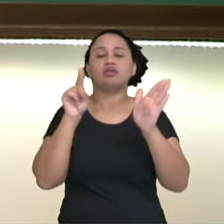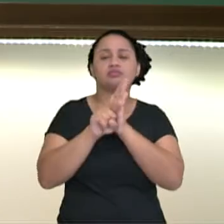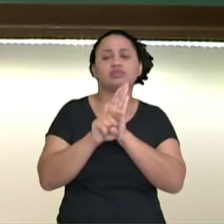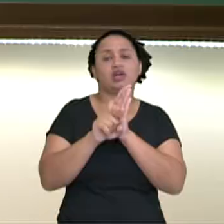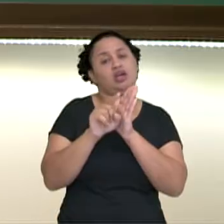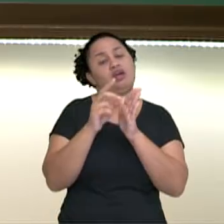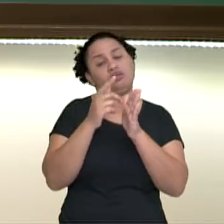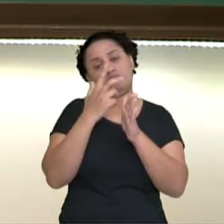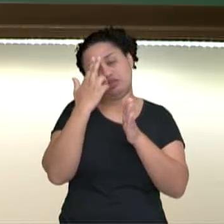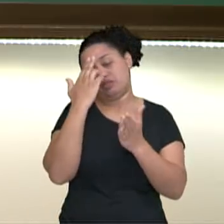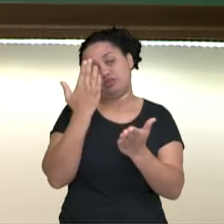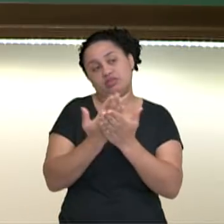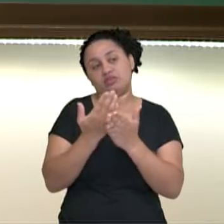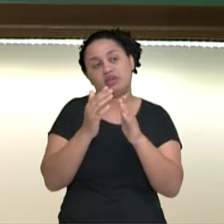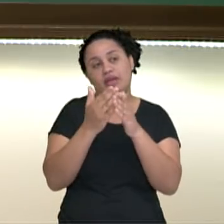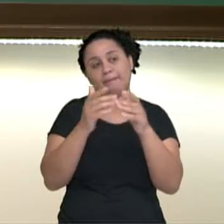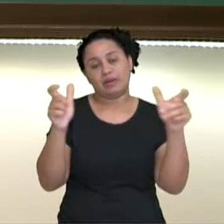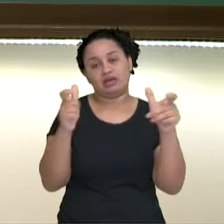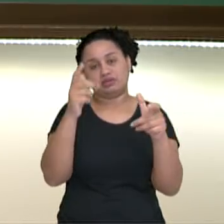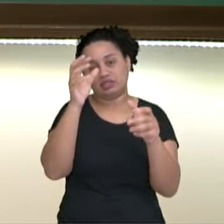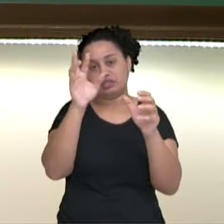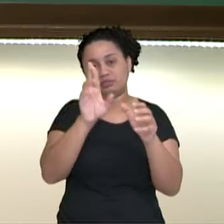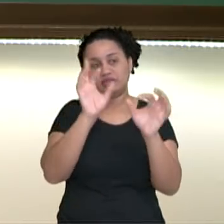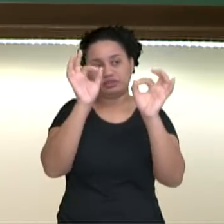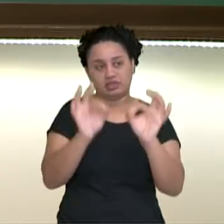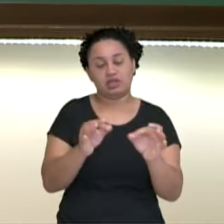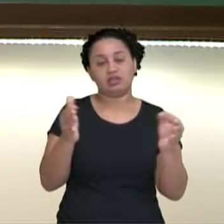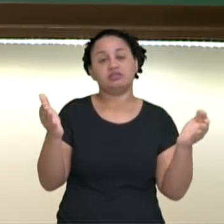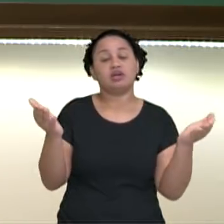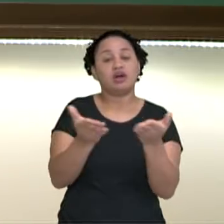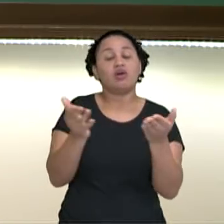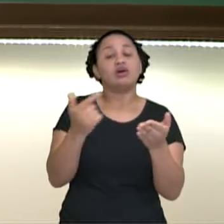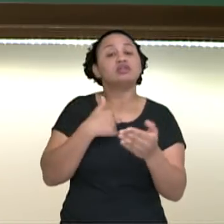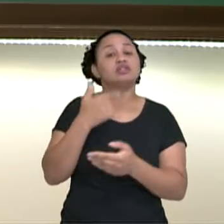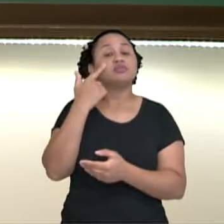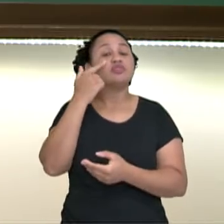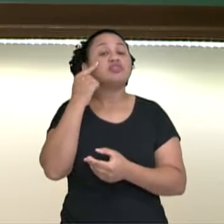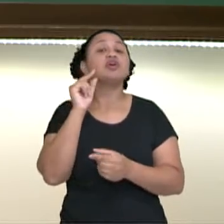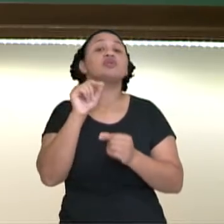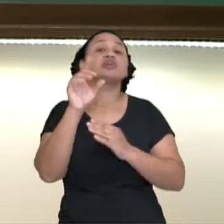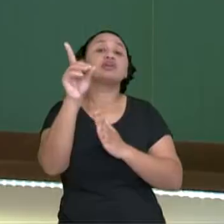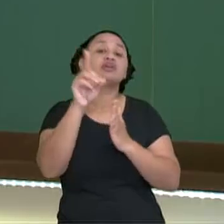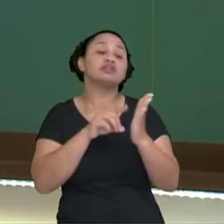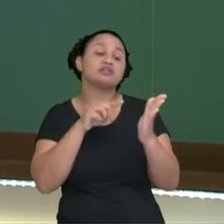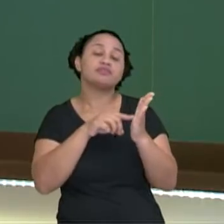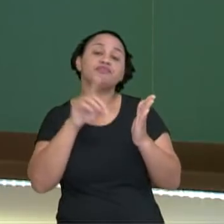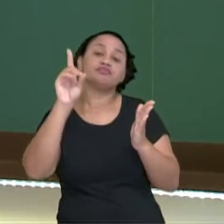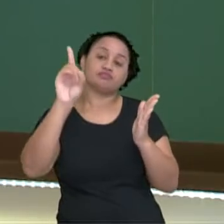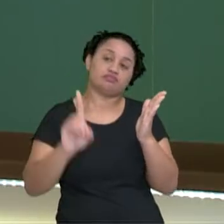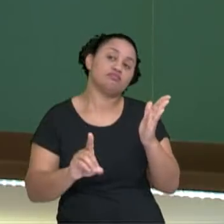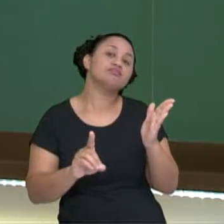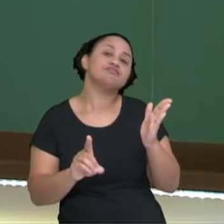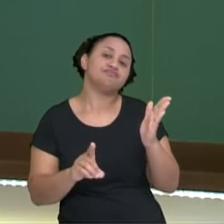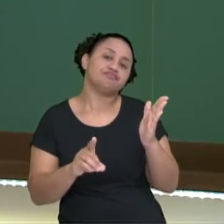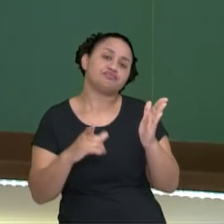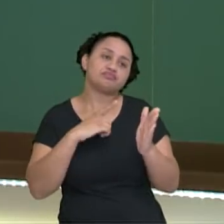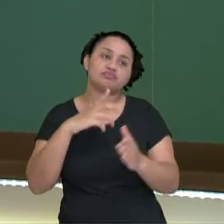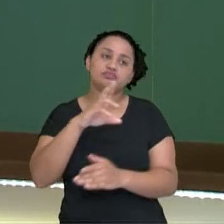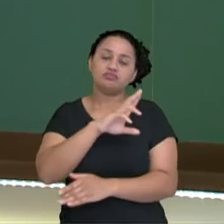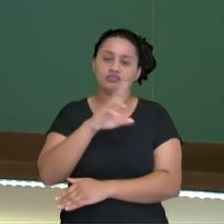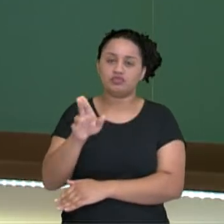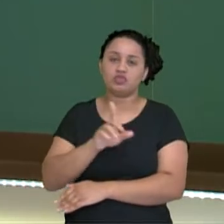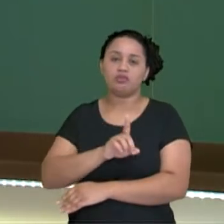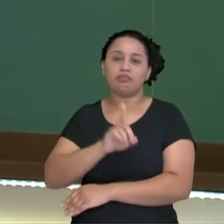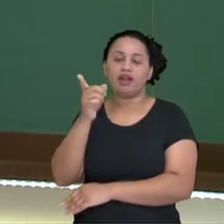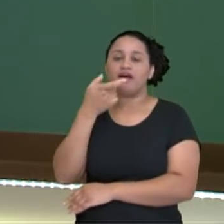ter acertado, né? E agora a gente vai falar um pouco, então, o que era essa Declaração de Direitos, né? Também chamada lá